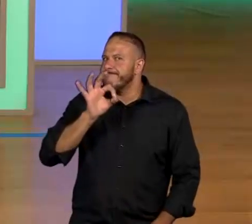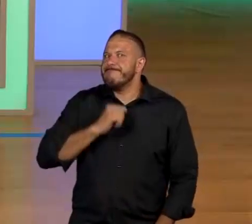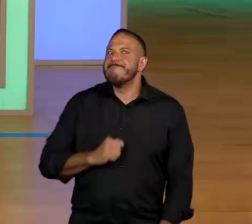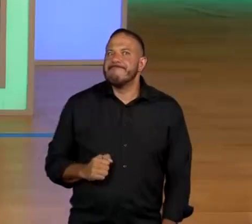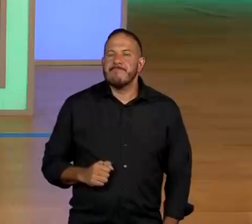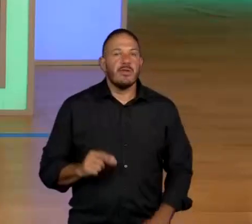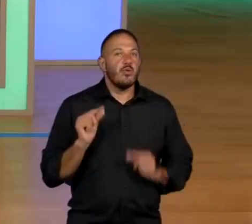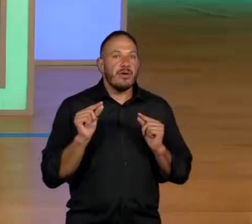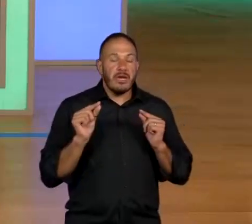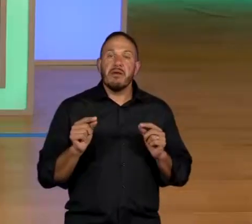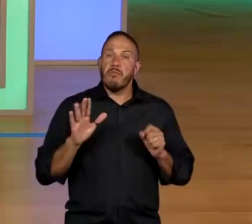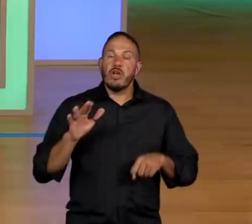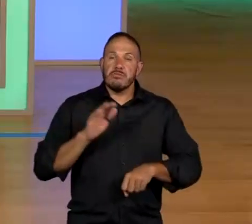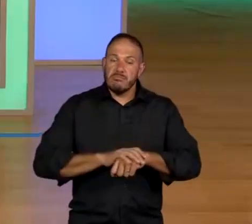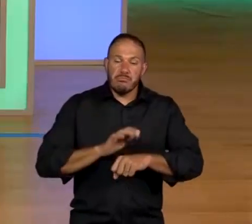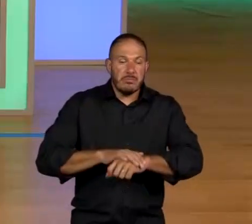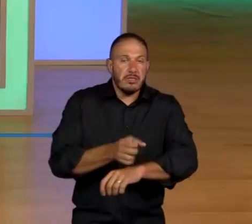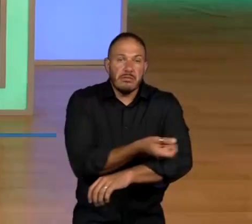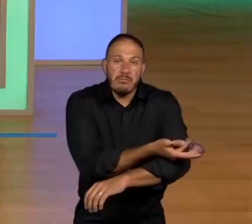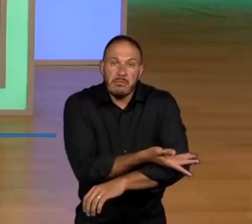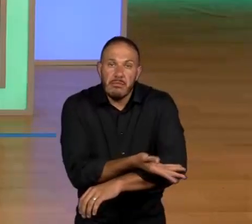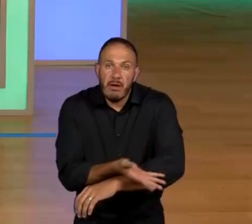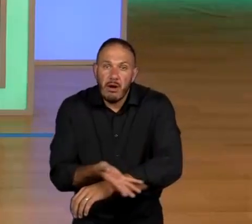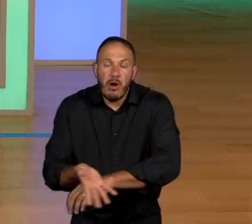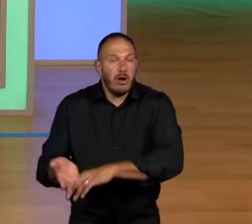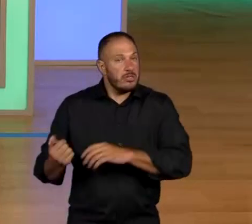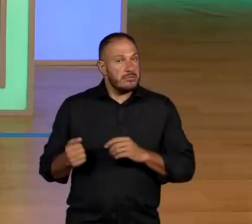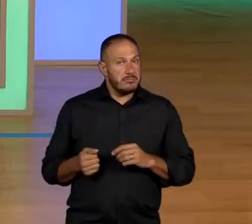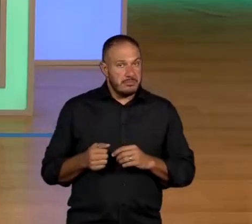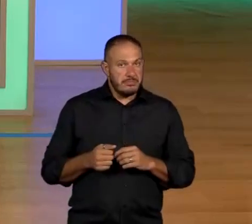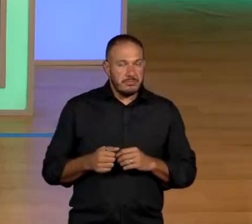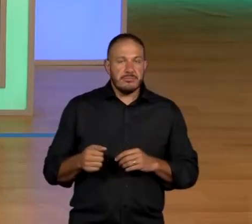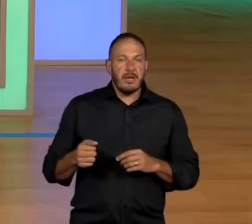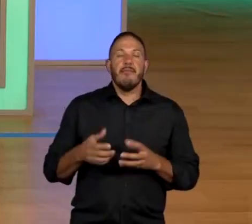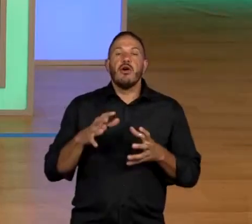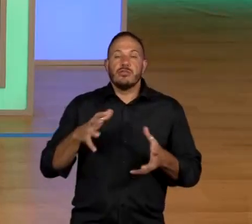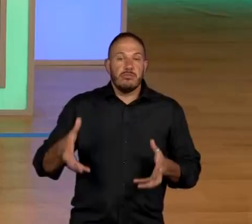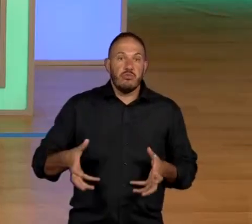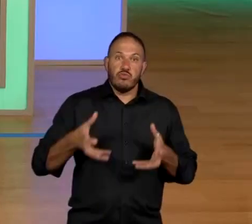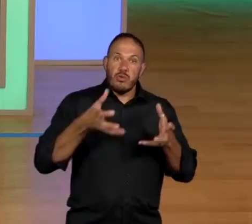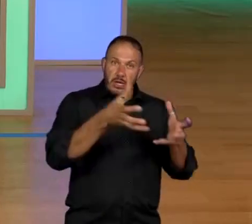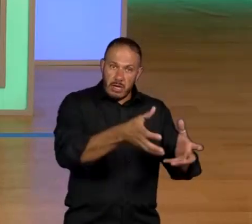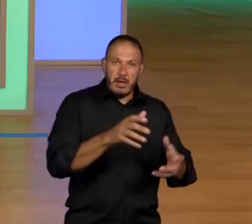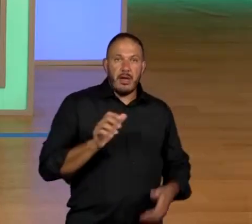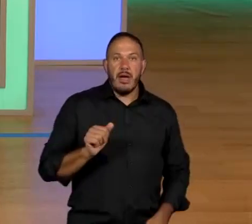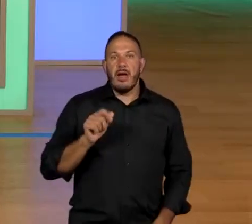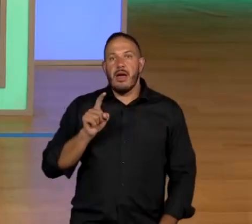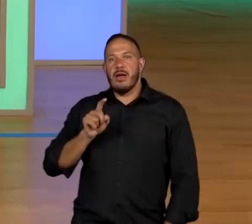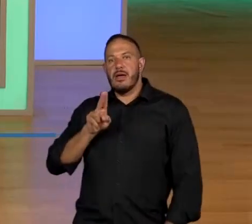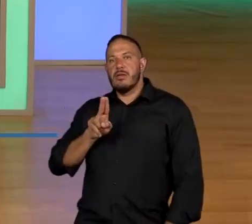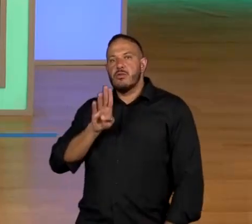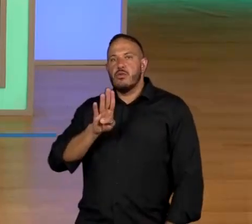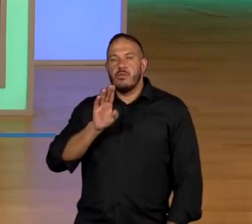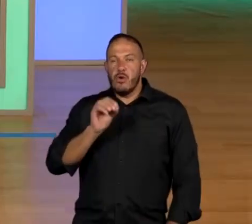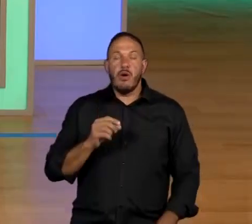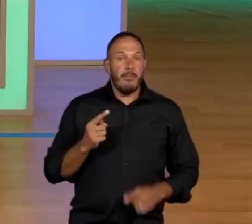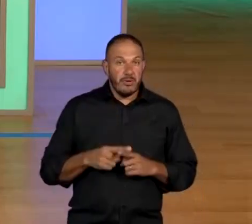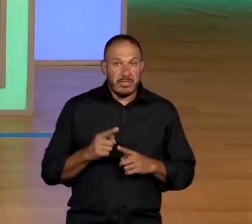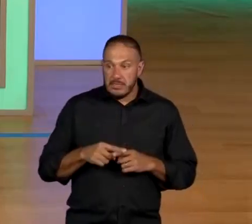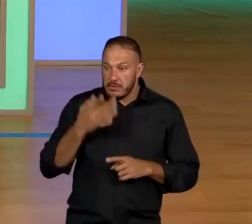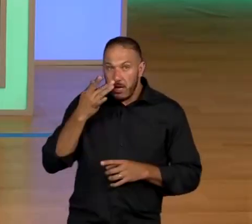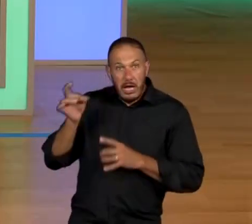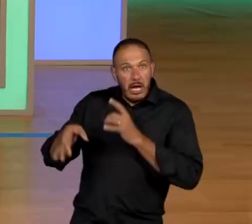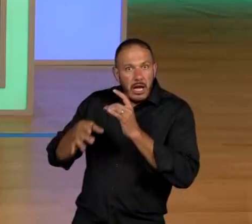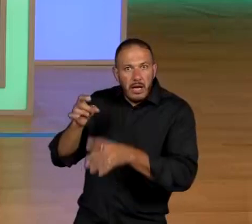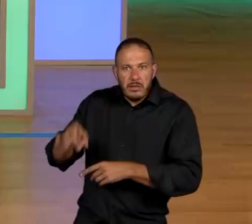Você pode fazer uma horta. Você pode doar esse adubo para quem tem uma horta, né? Porque esse fertilizante,